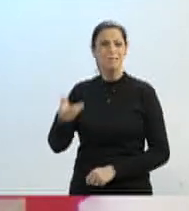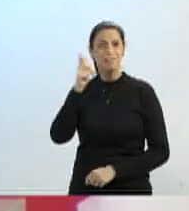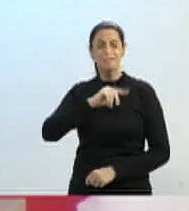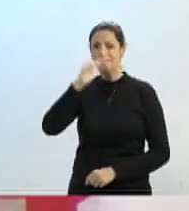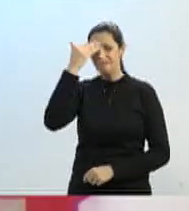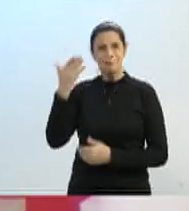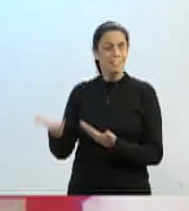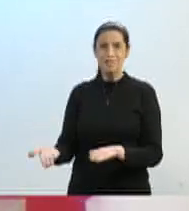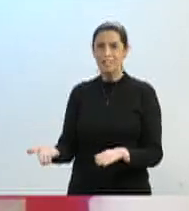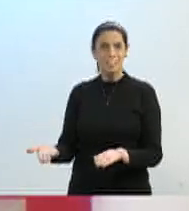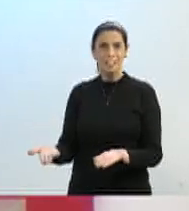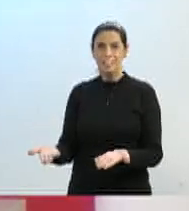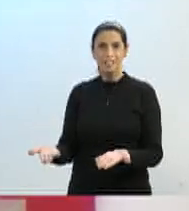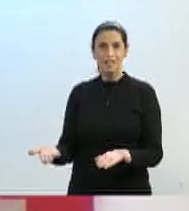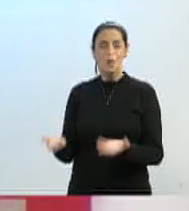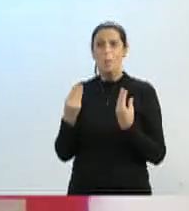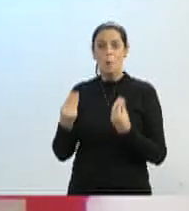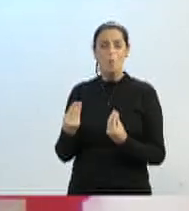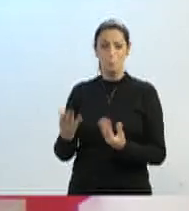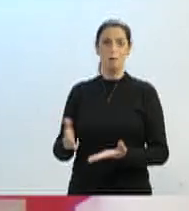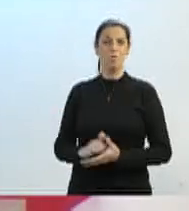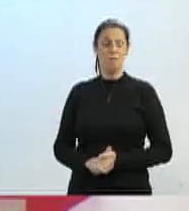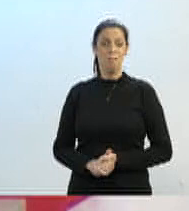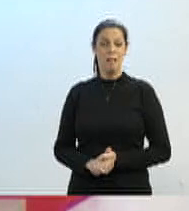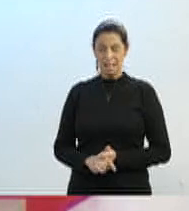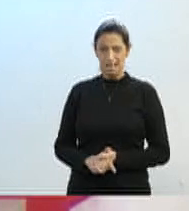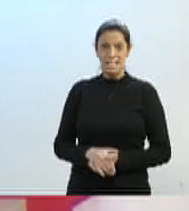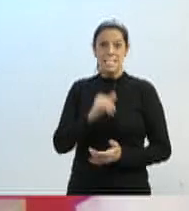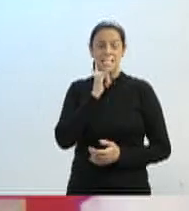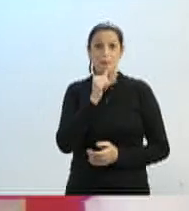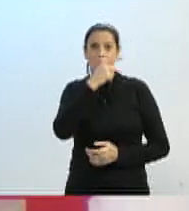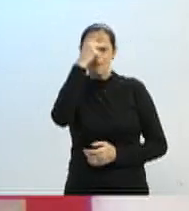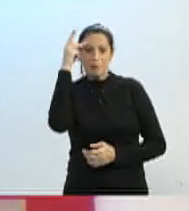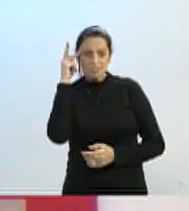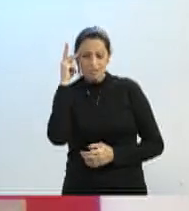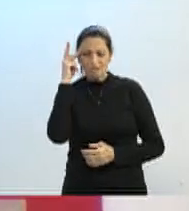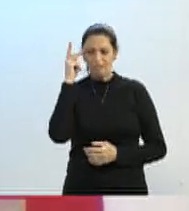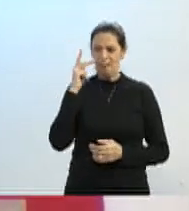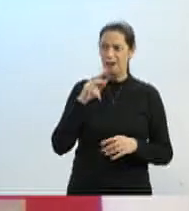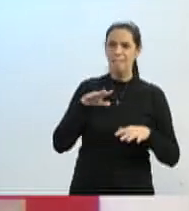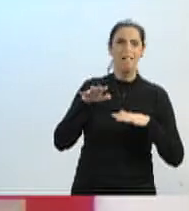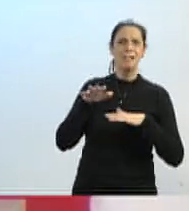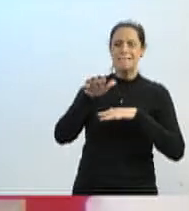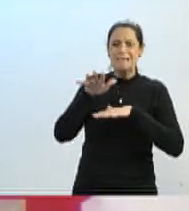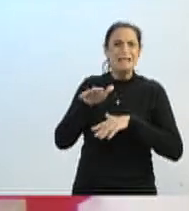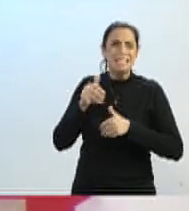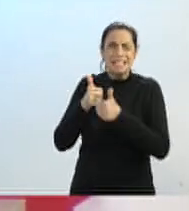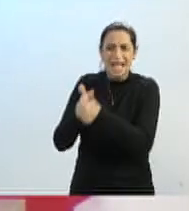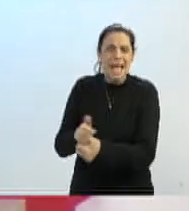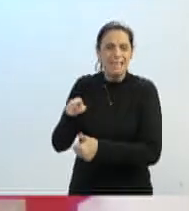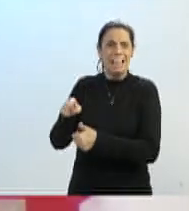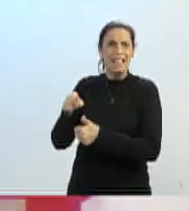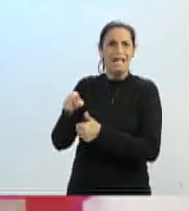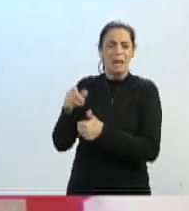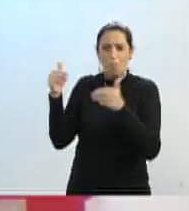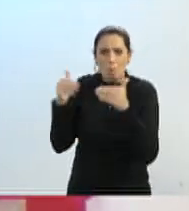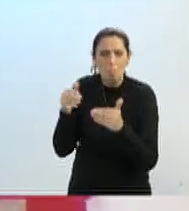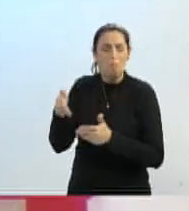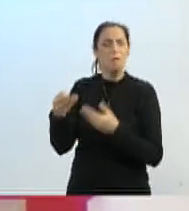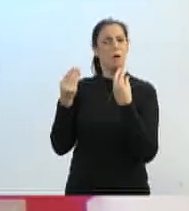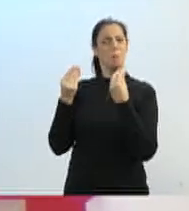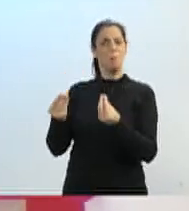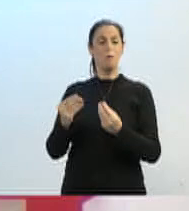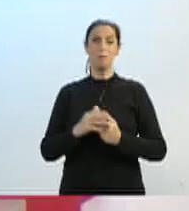de aceitarem aquilo que ela própria propõe. a manifestação intelectual e artística